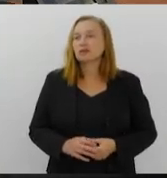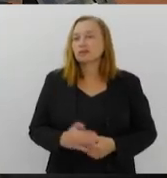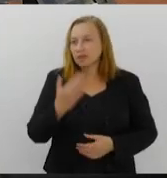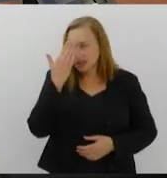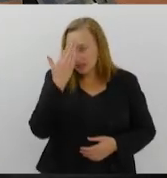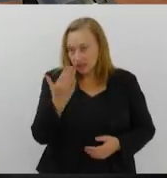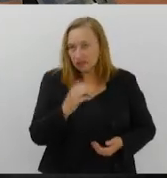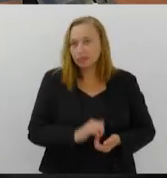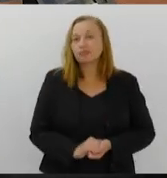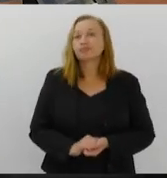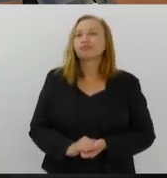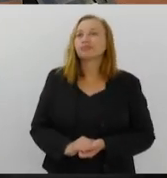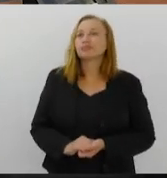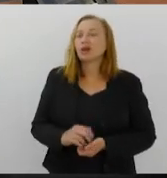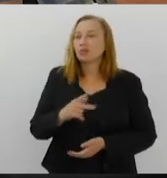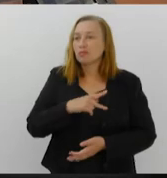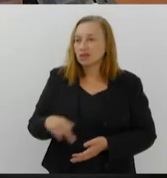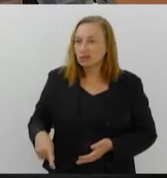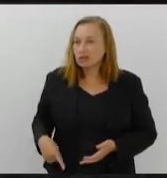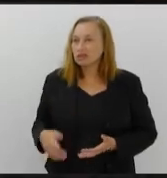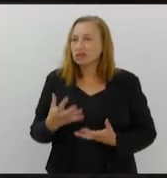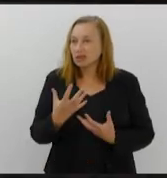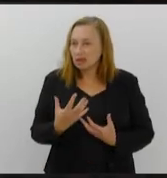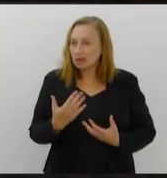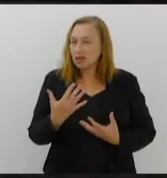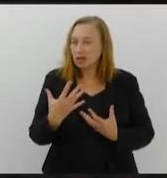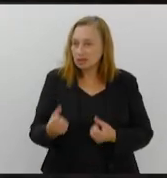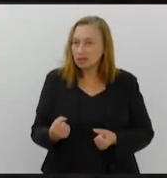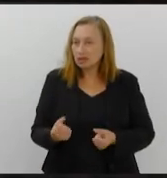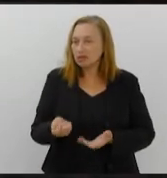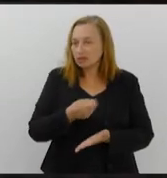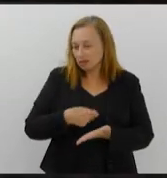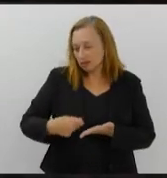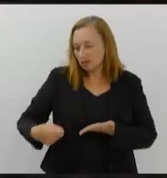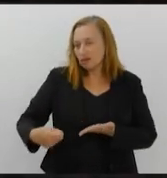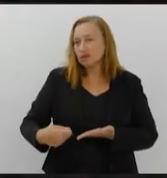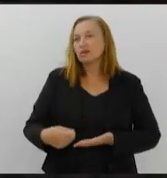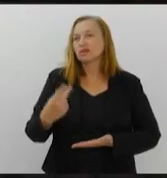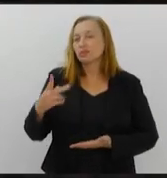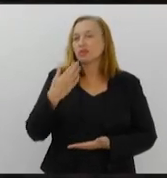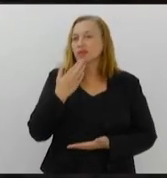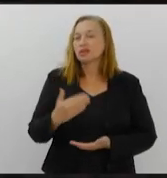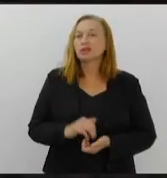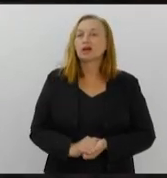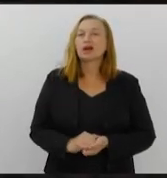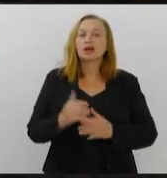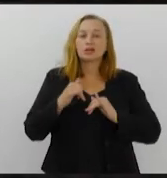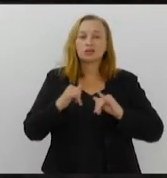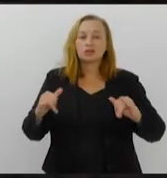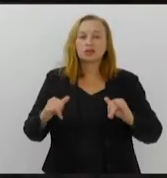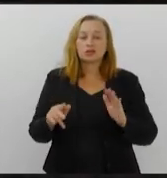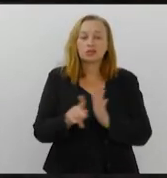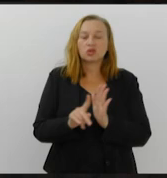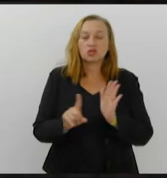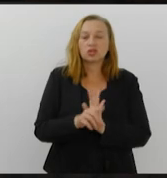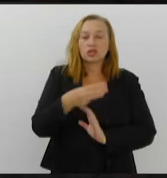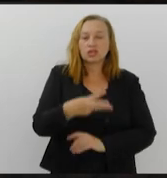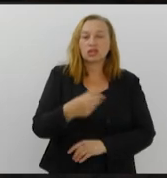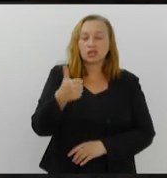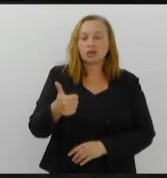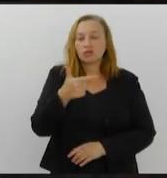Obrigada. A presidência já está aqui anotando e defere o pedido de Vossa Excelência. Anuncio. Projeto de lei